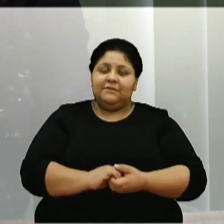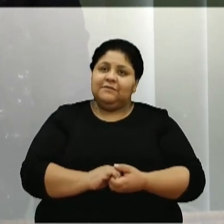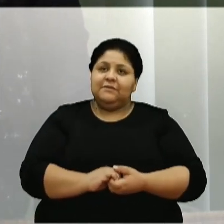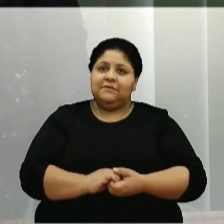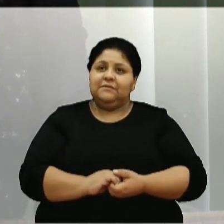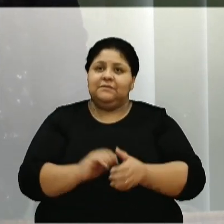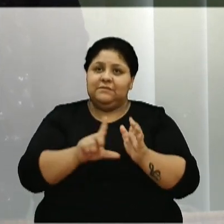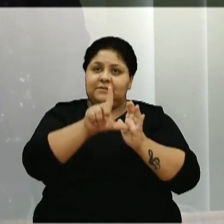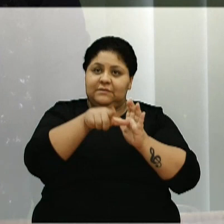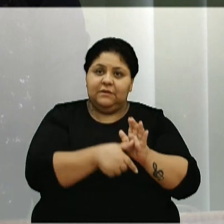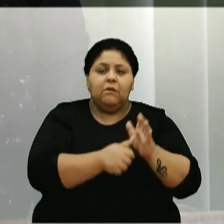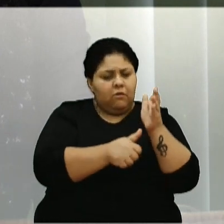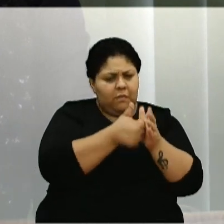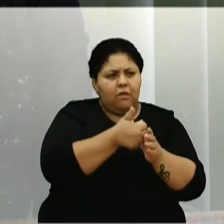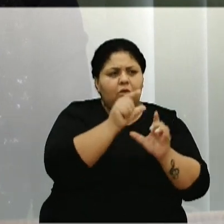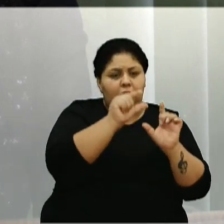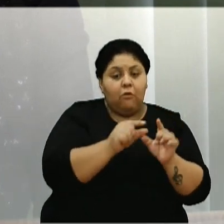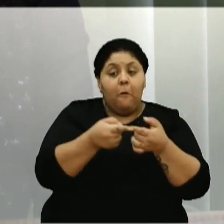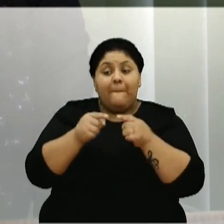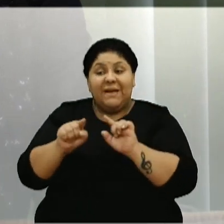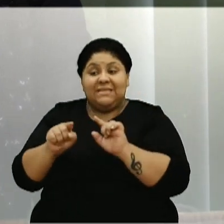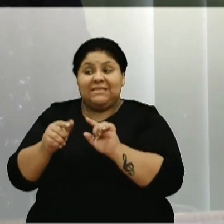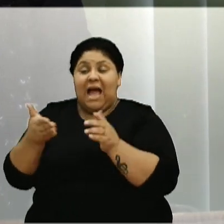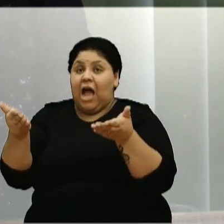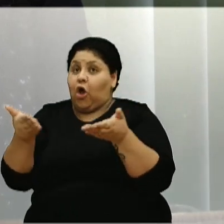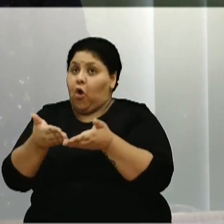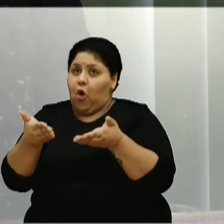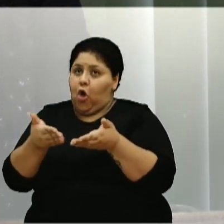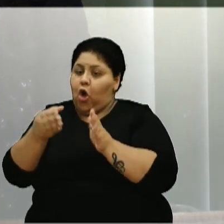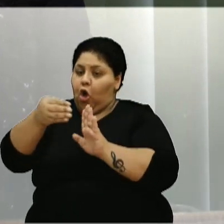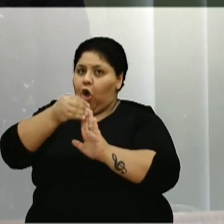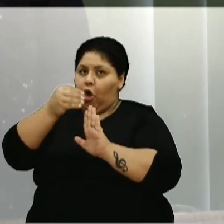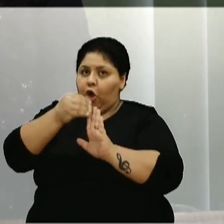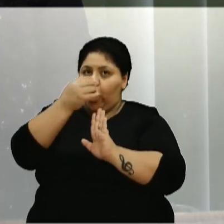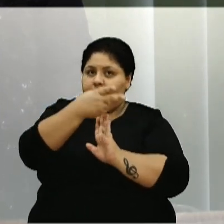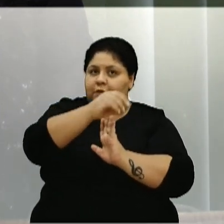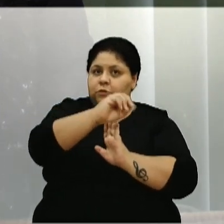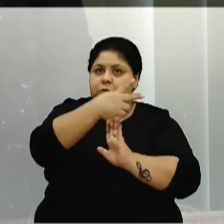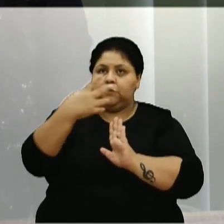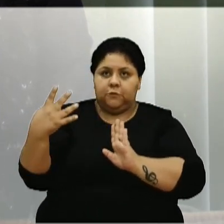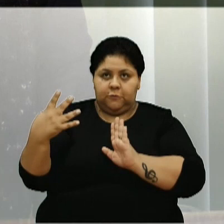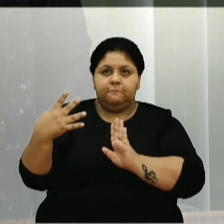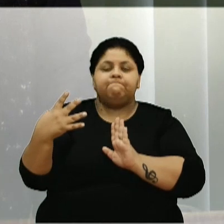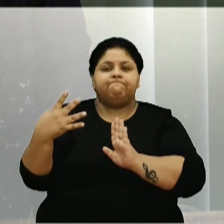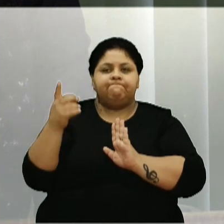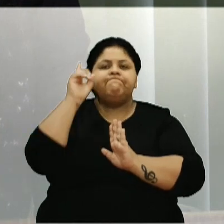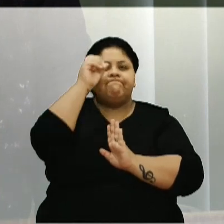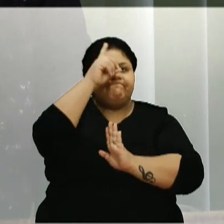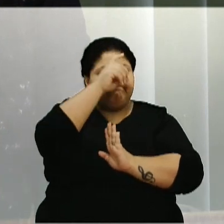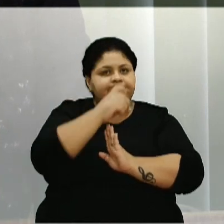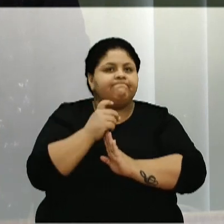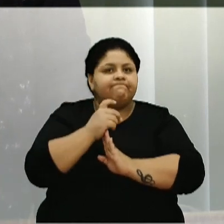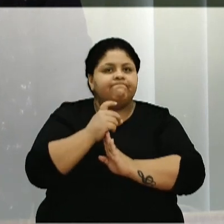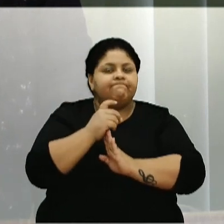forte, vamos sair bem. Mas este primeiro momento e este orçamento de 2024 que vai ser dramático. Nós